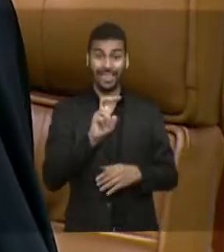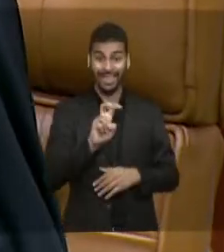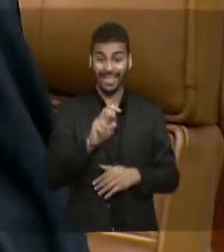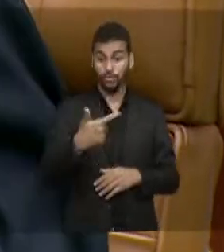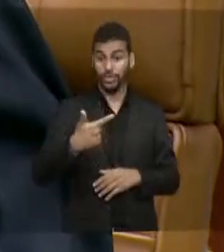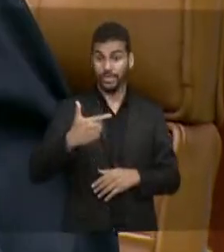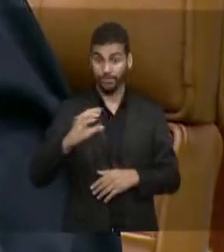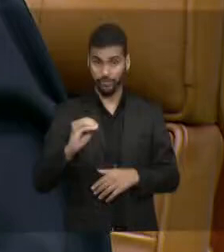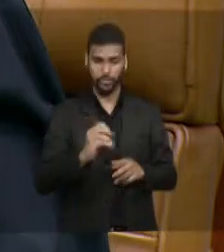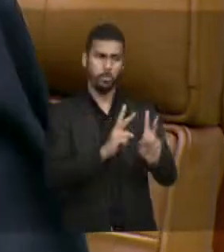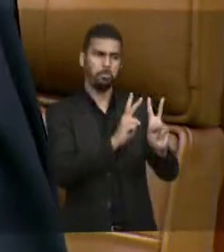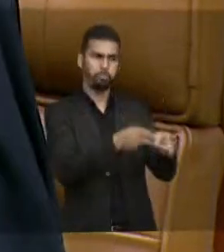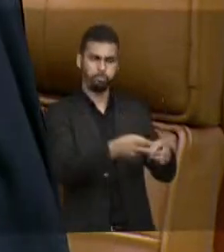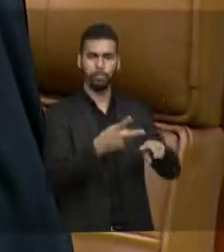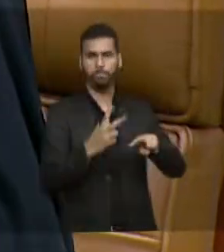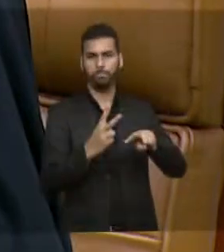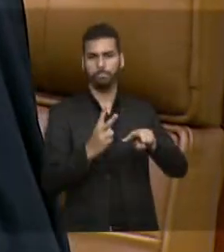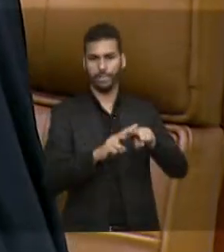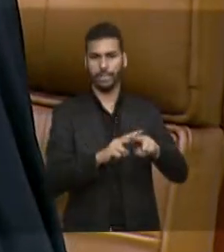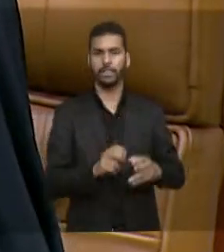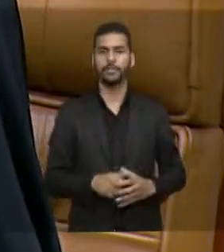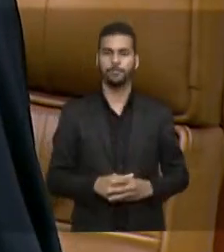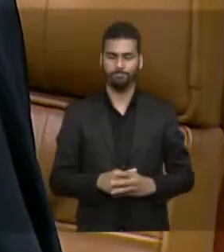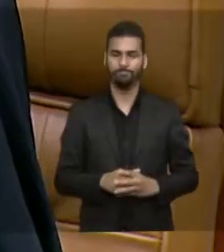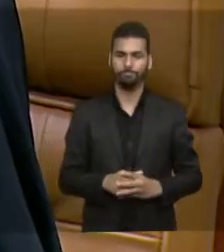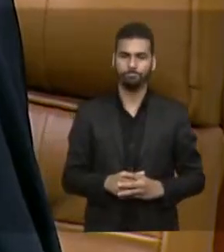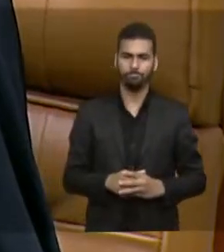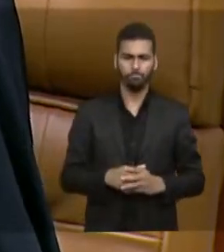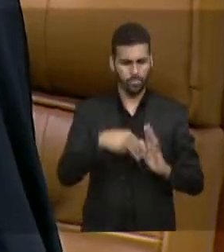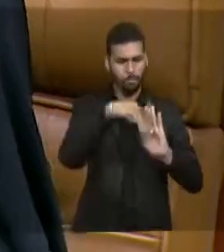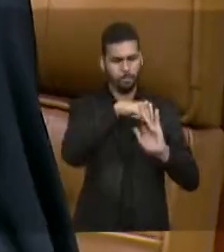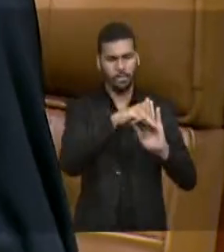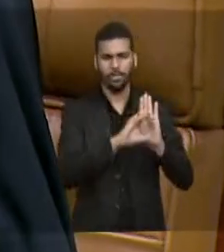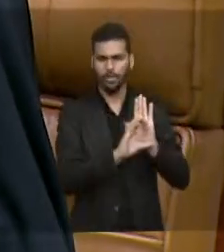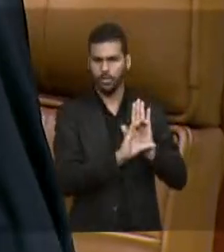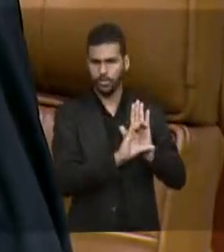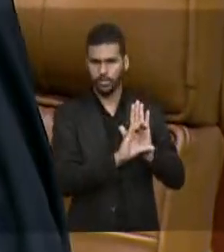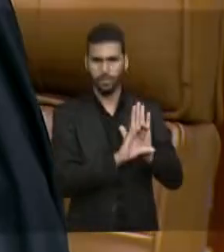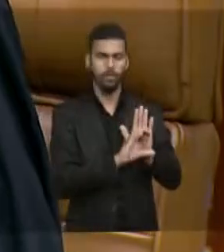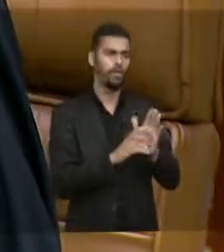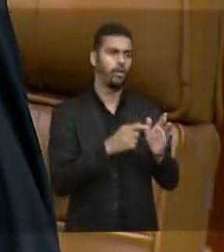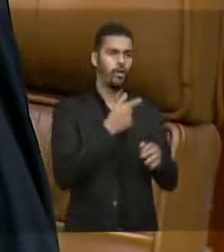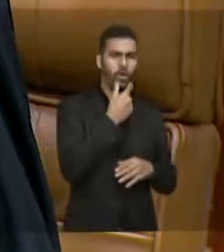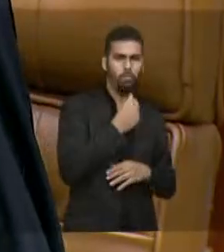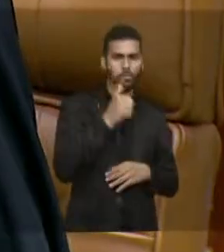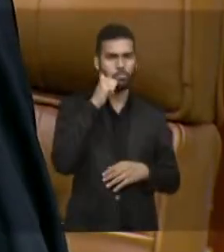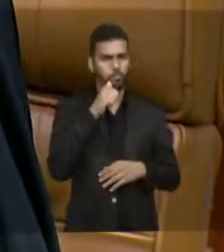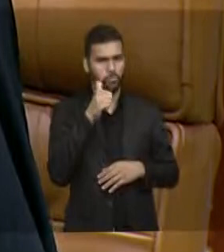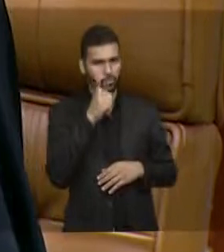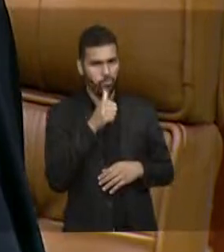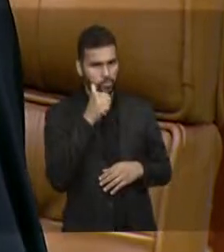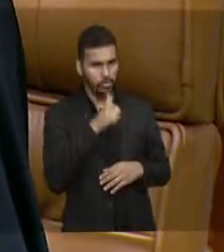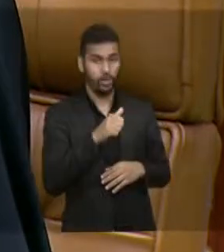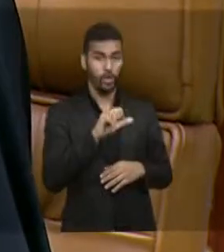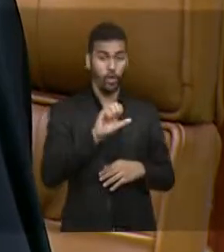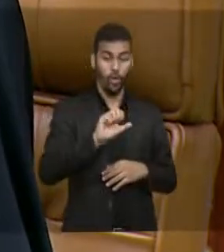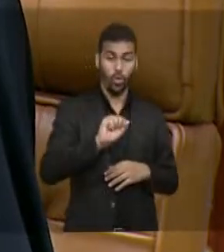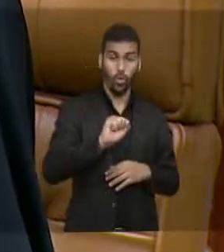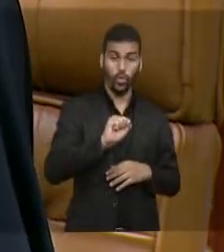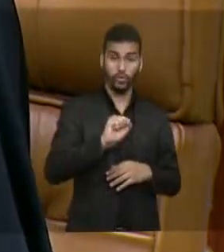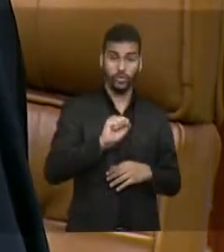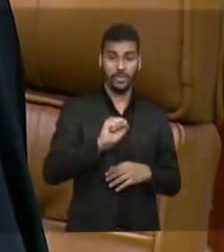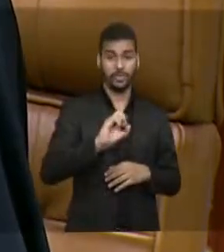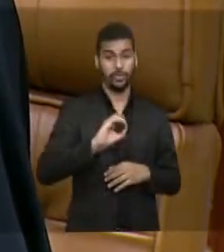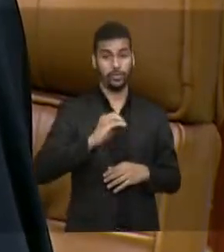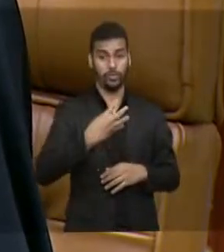é permanecem presos as medidas cautelares entre homens e mulheres 800 e quatro